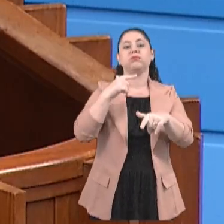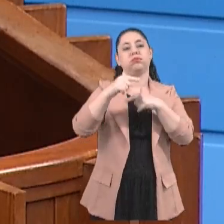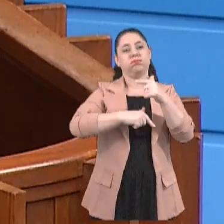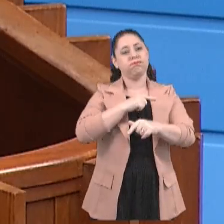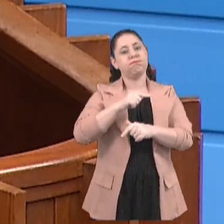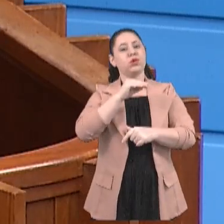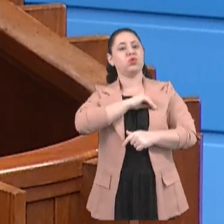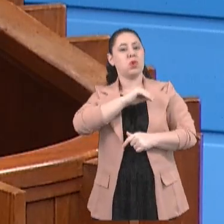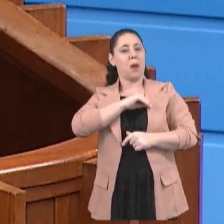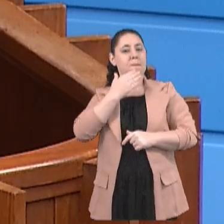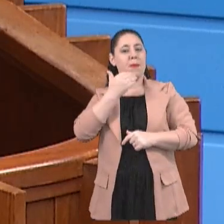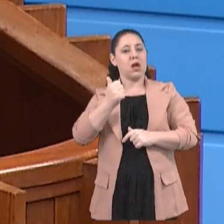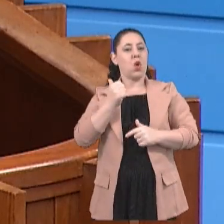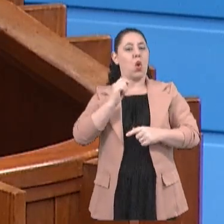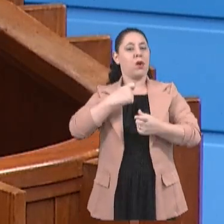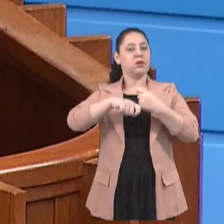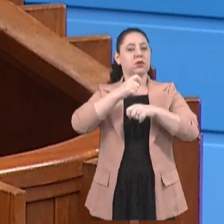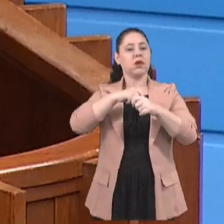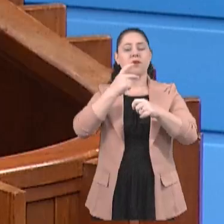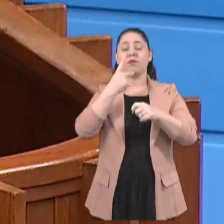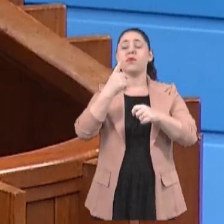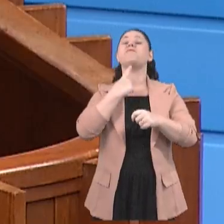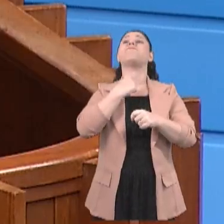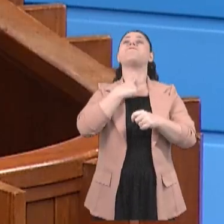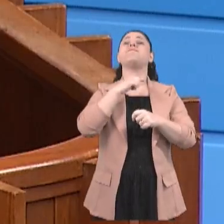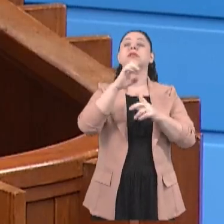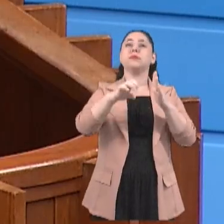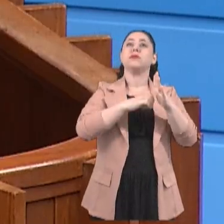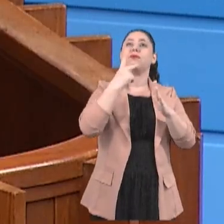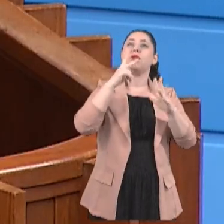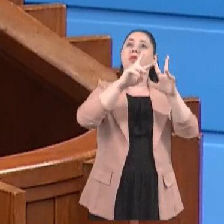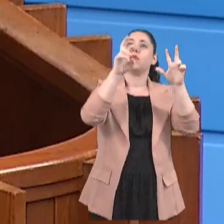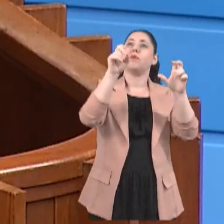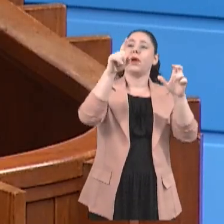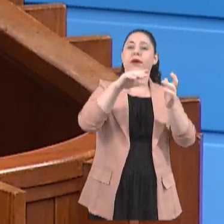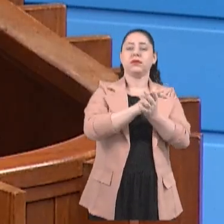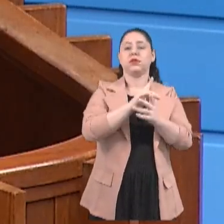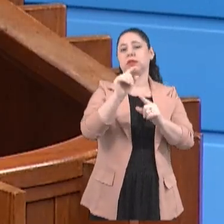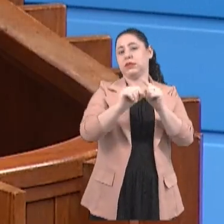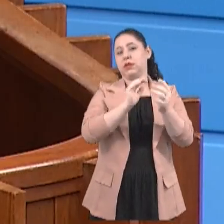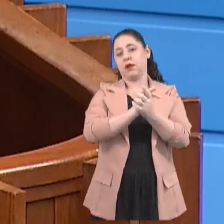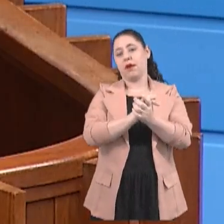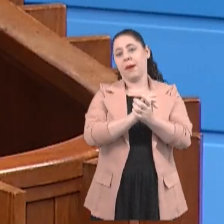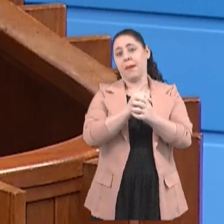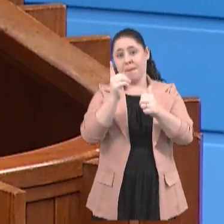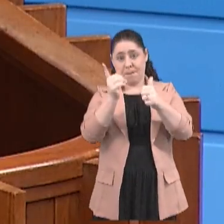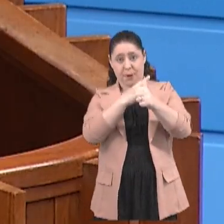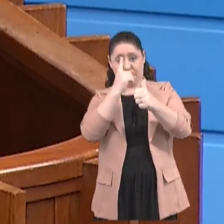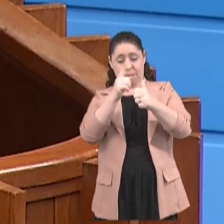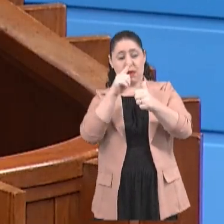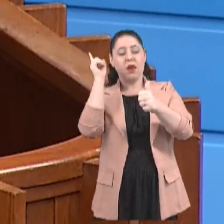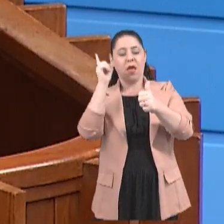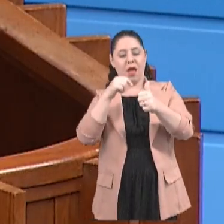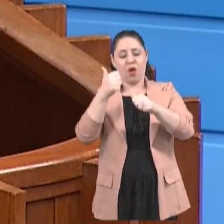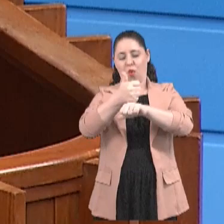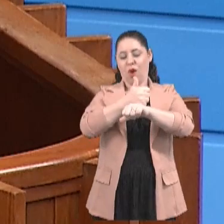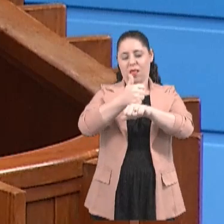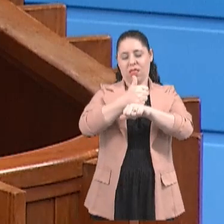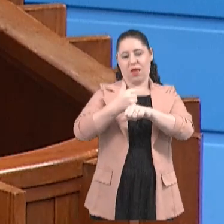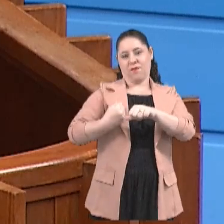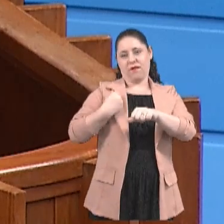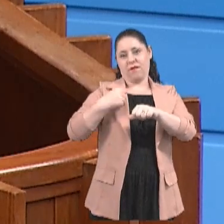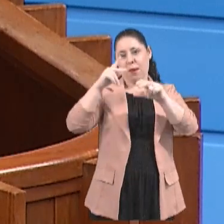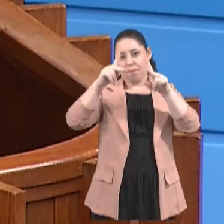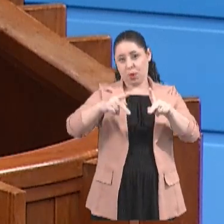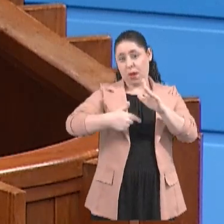essa vontade da empresa, que ela disse o seguinte, dos temas, é que, em primeiro lugar, vem a qualidade de vida da